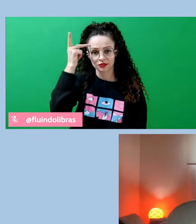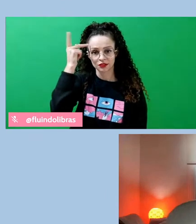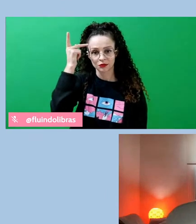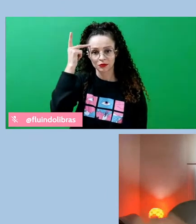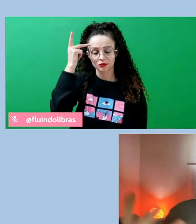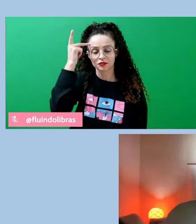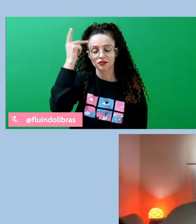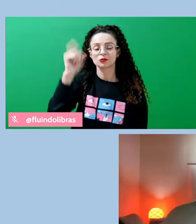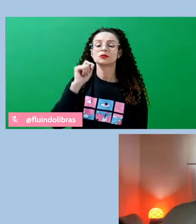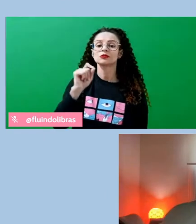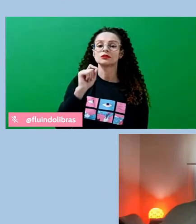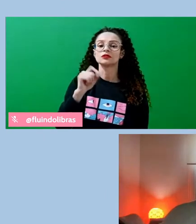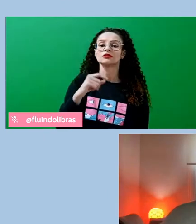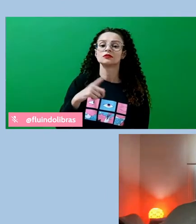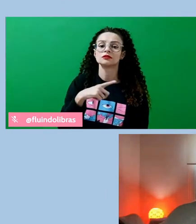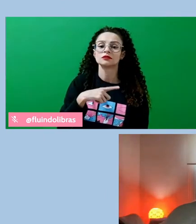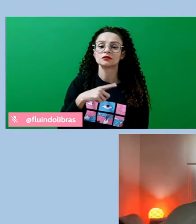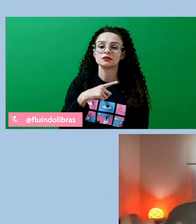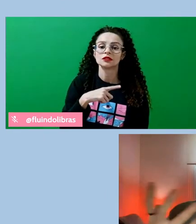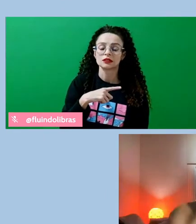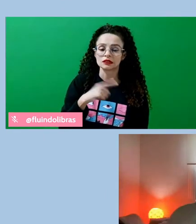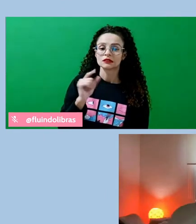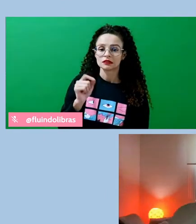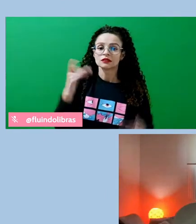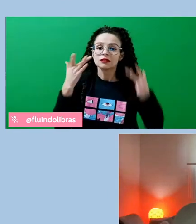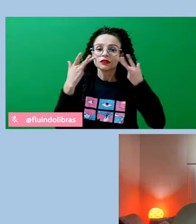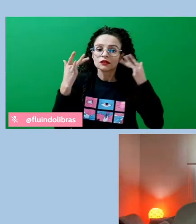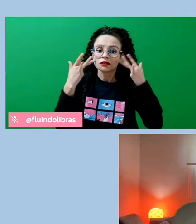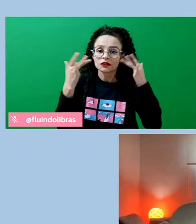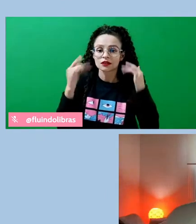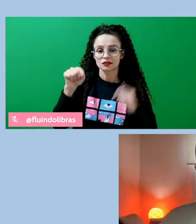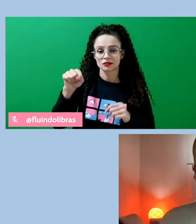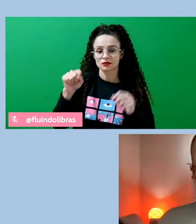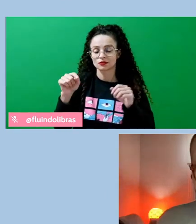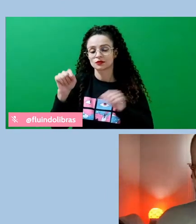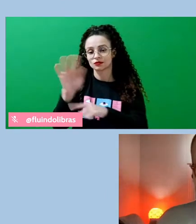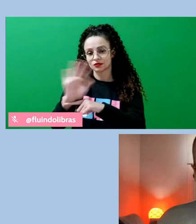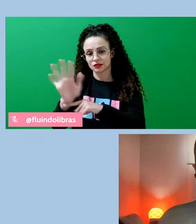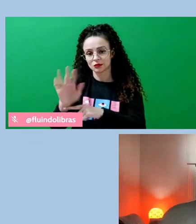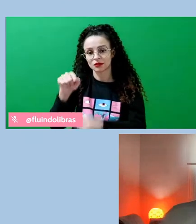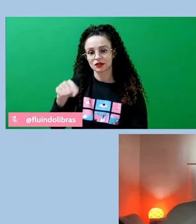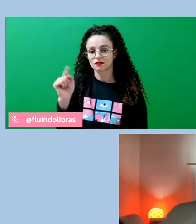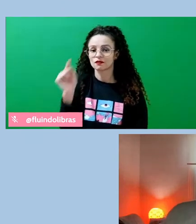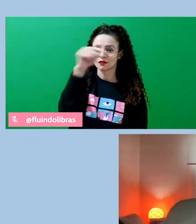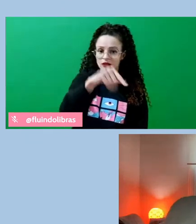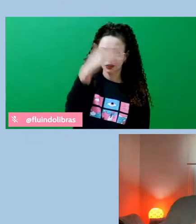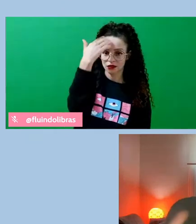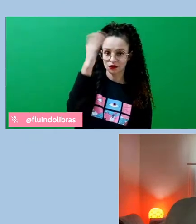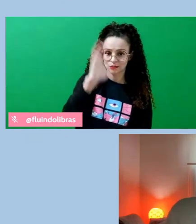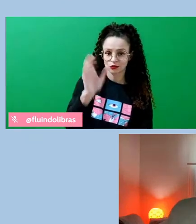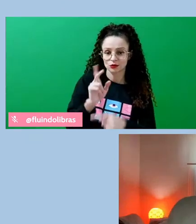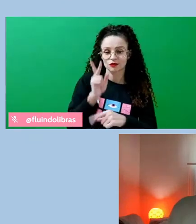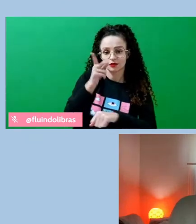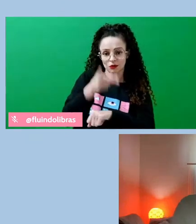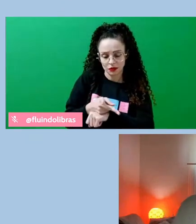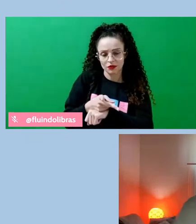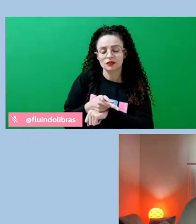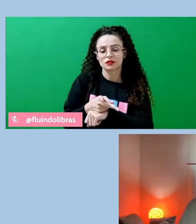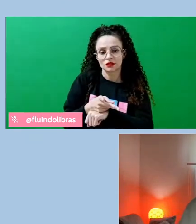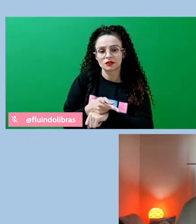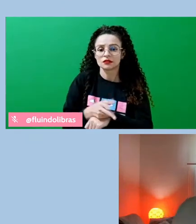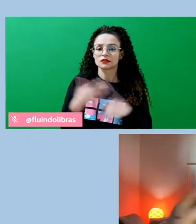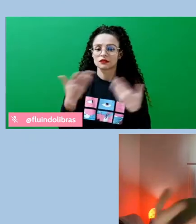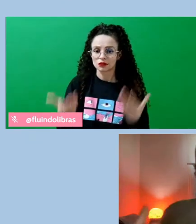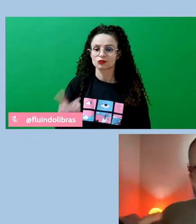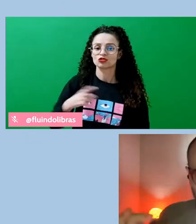Bom, a gente também, né? A gente tinha uma diretora de fotografia de cinema que veio de Brasília, foi a Curitiba filmar. Então, a gente tinha, né, uma assistente de